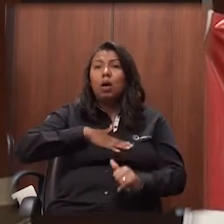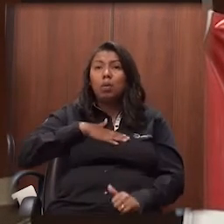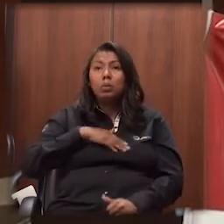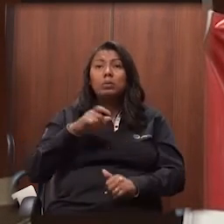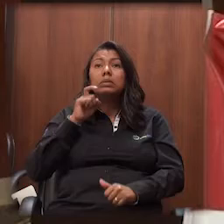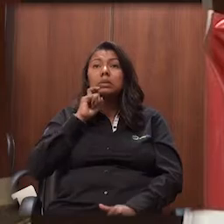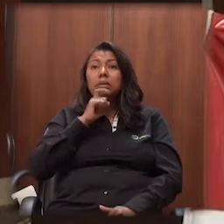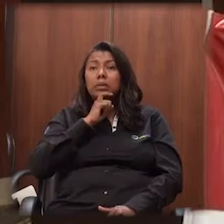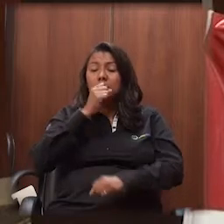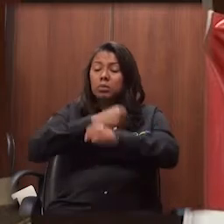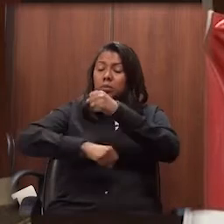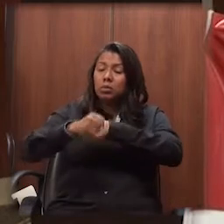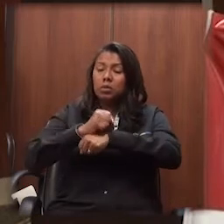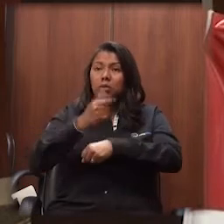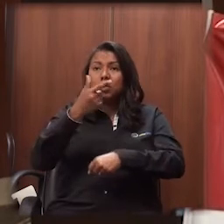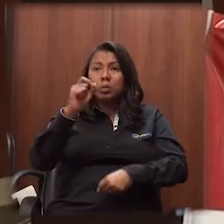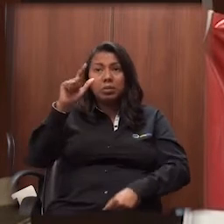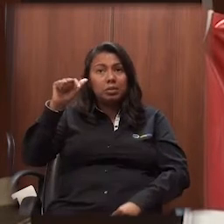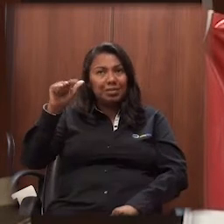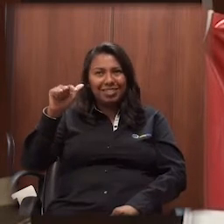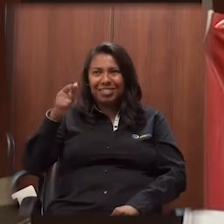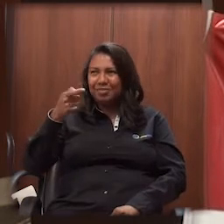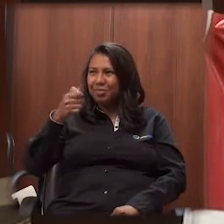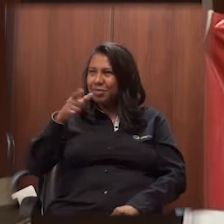isso não é pouco nas condições